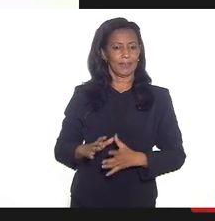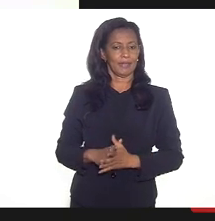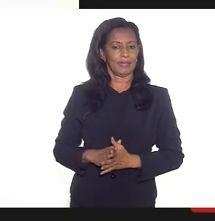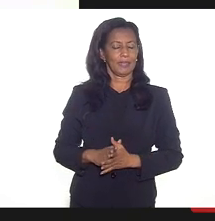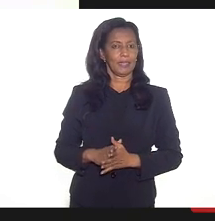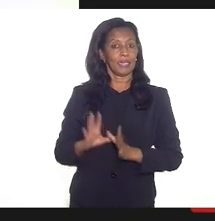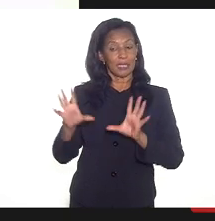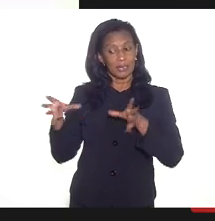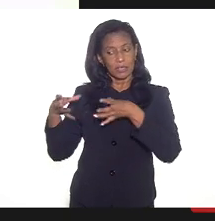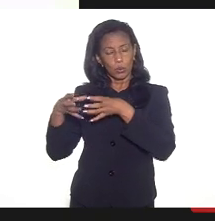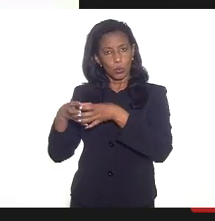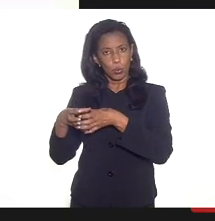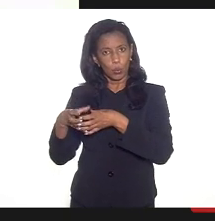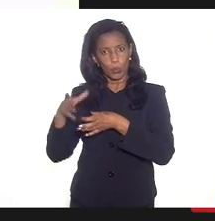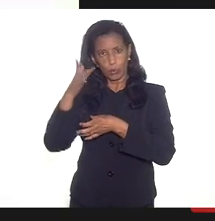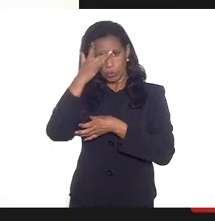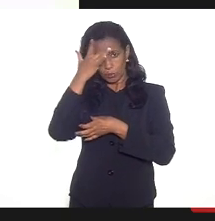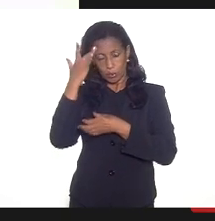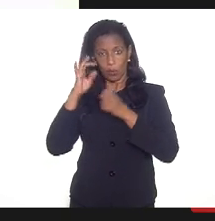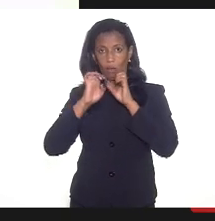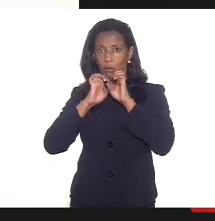que esses